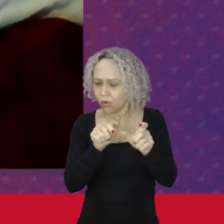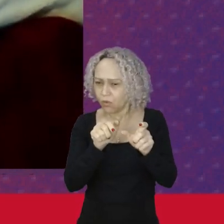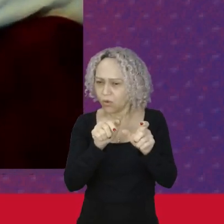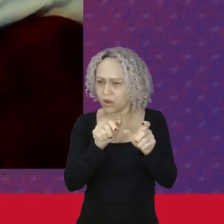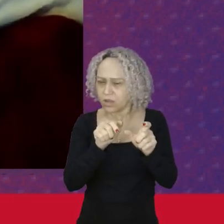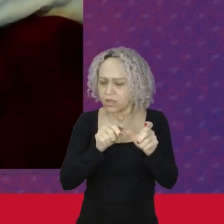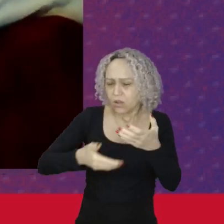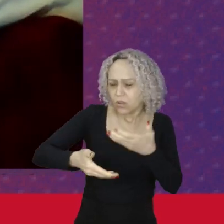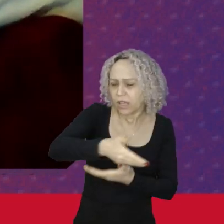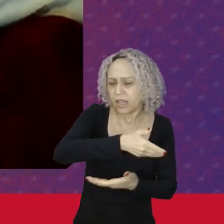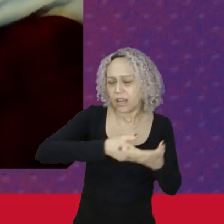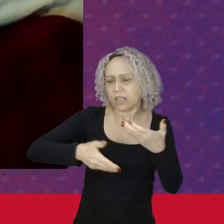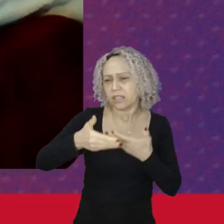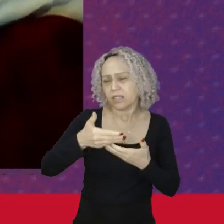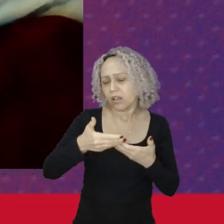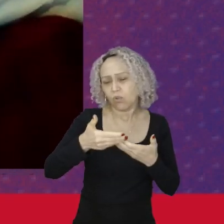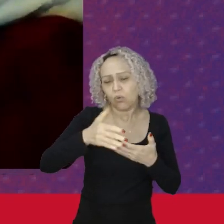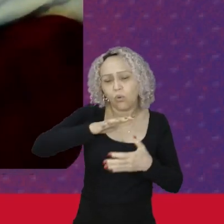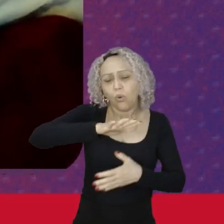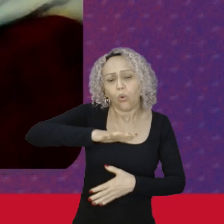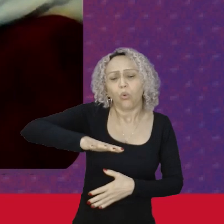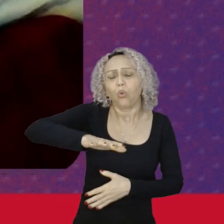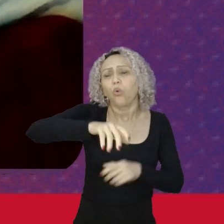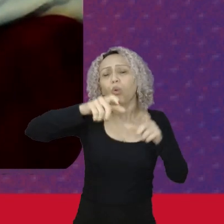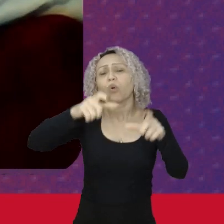né? E essa